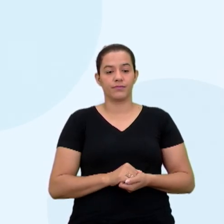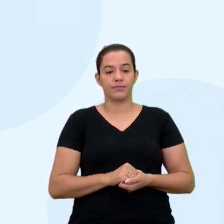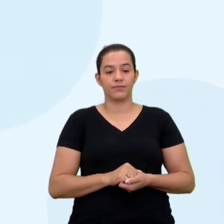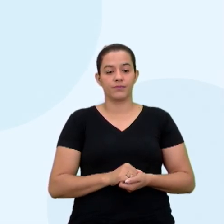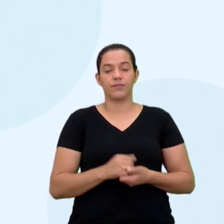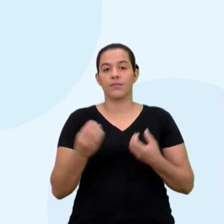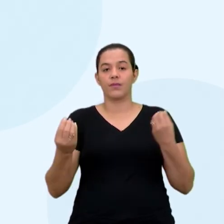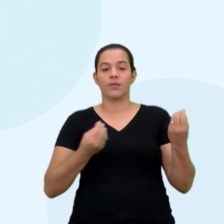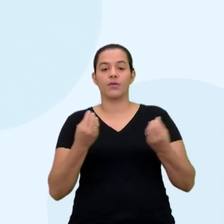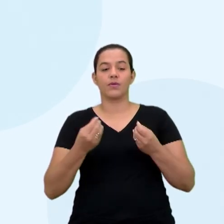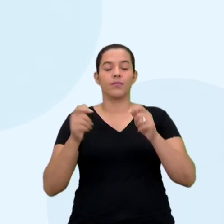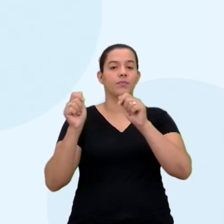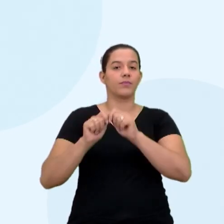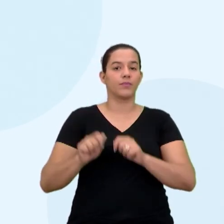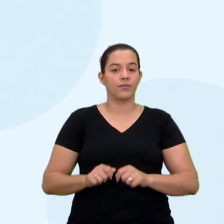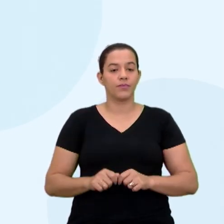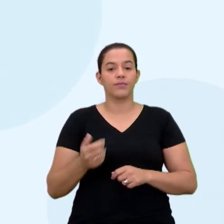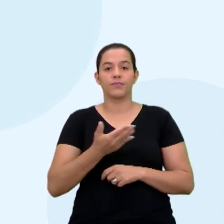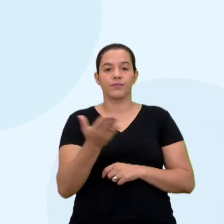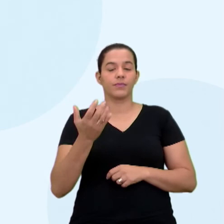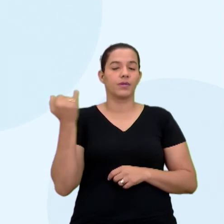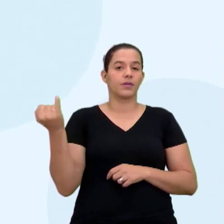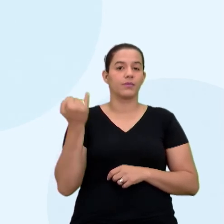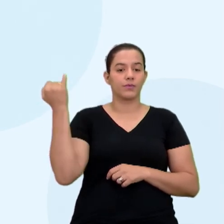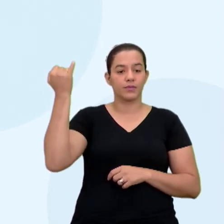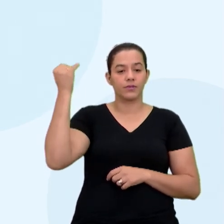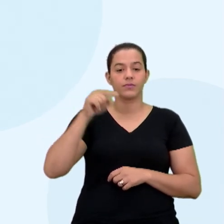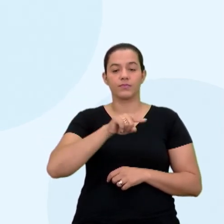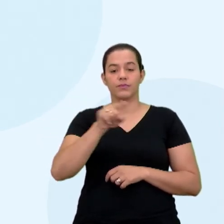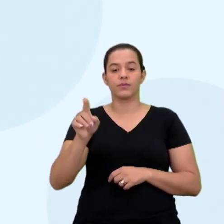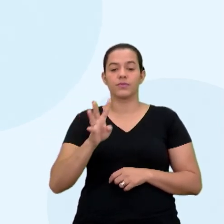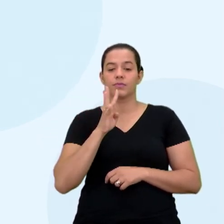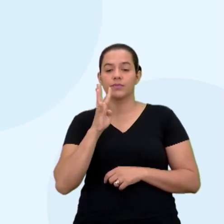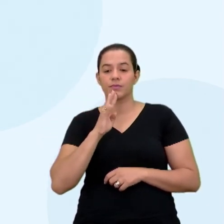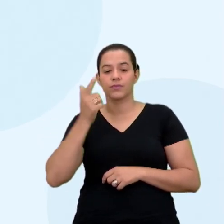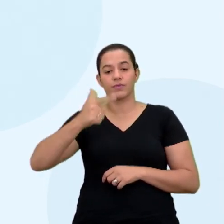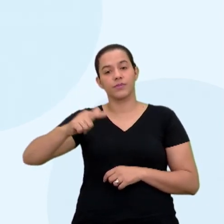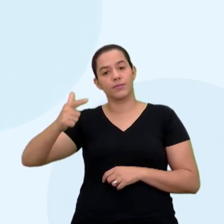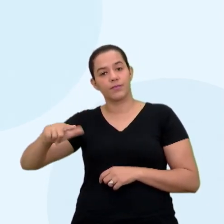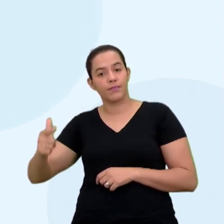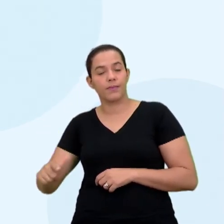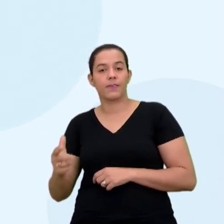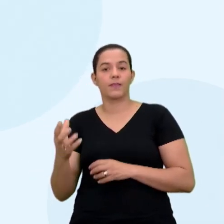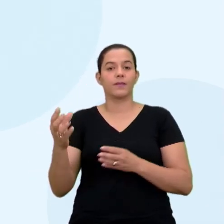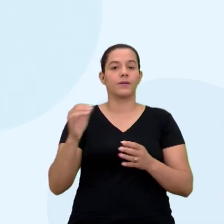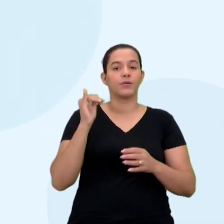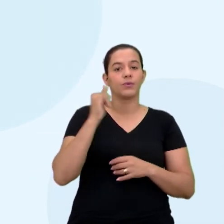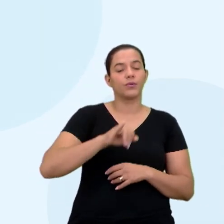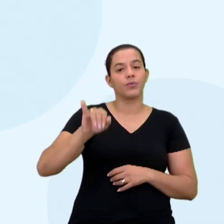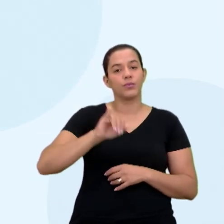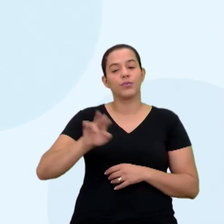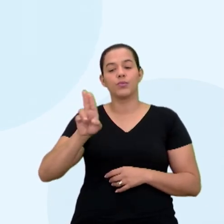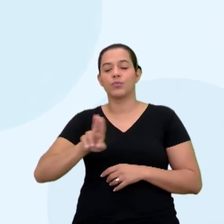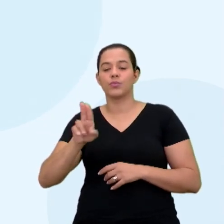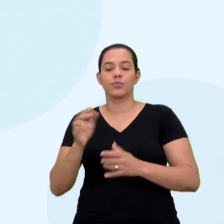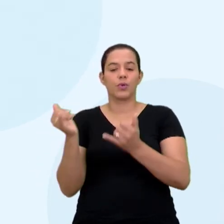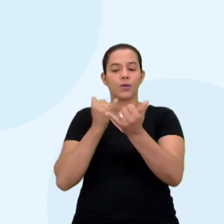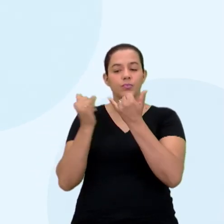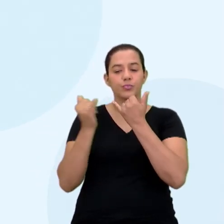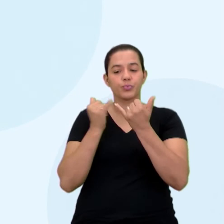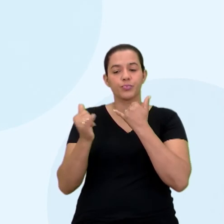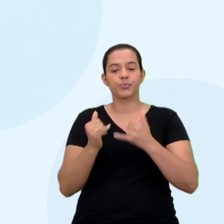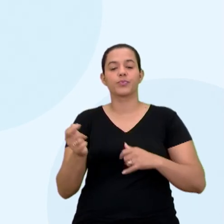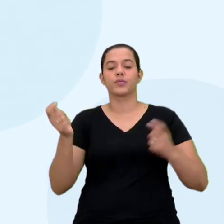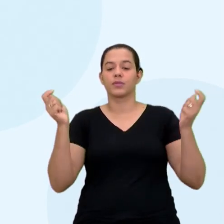Como que isso funciona? É importante ter conhecimento da essência dos dados. Quanto mais informações forem captadas, maior será a sua capacidade